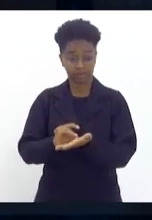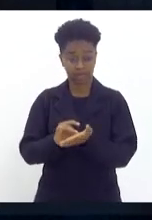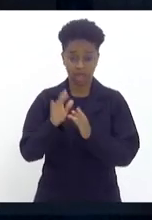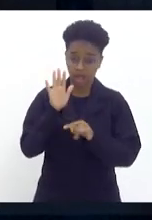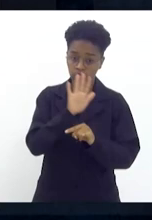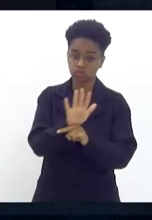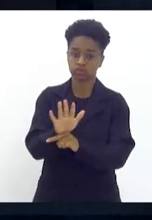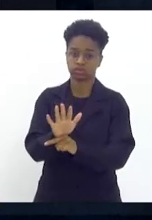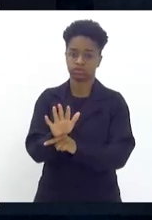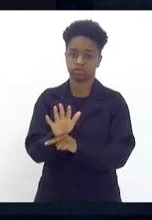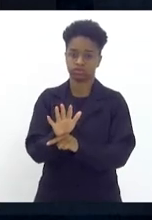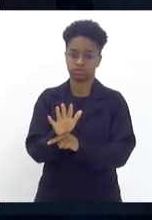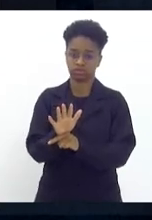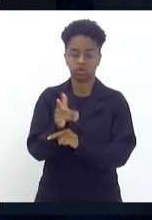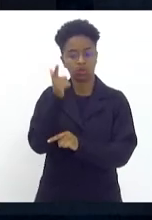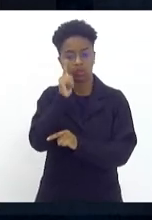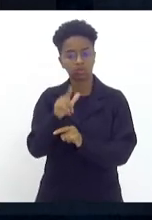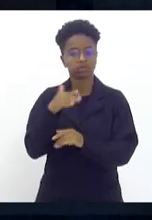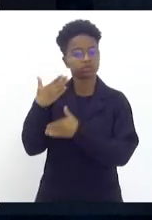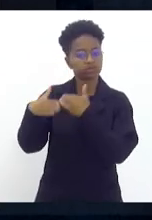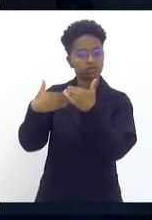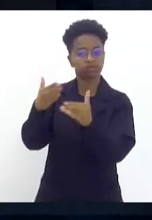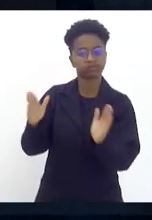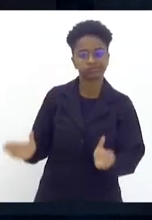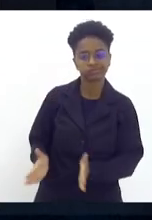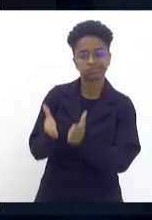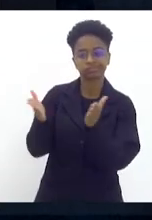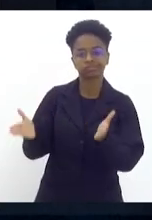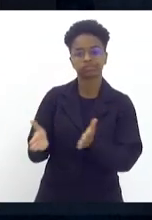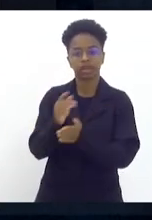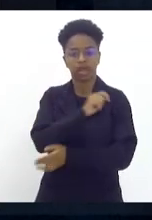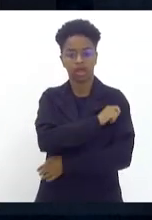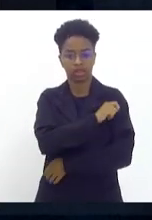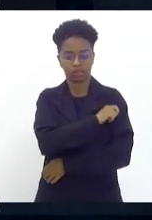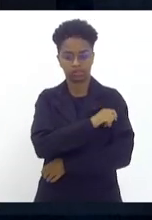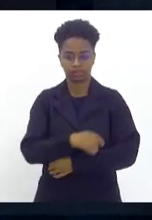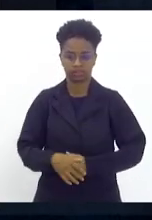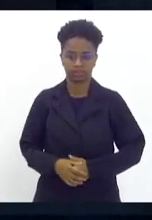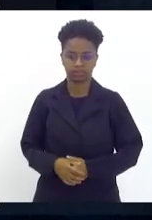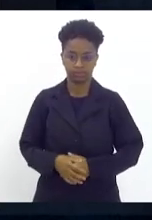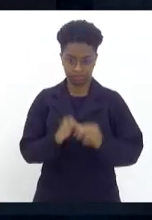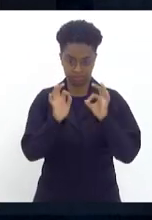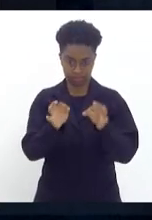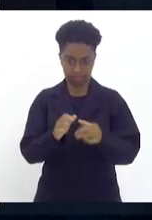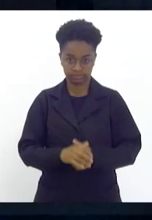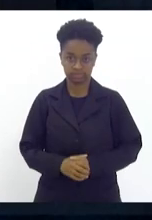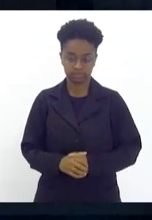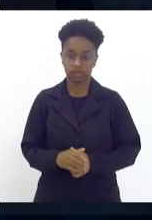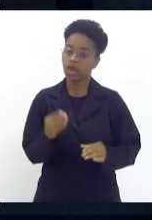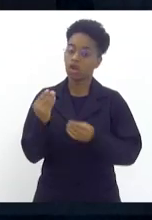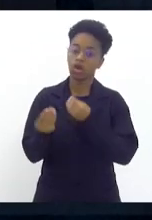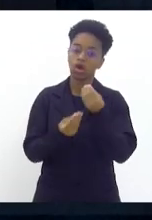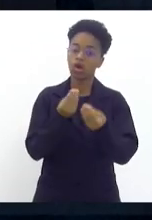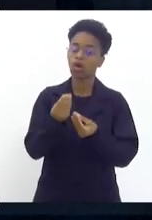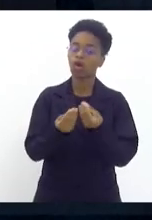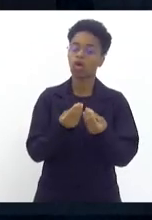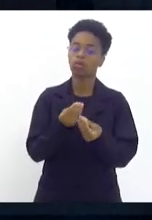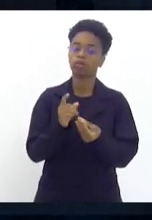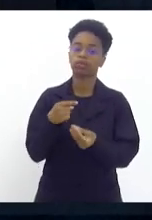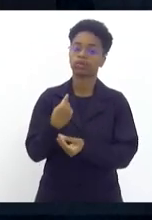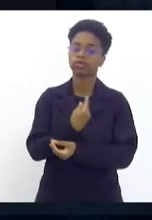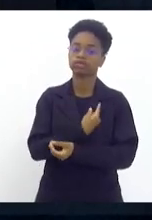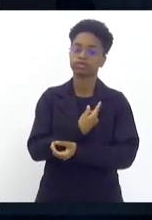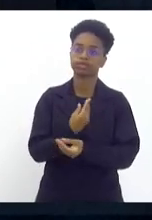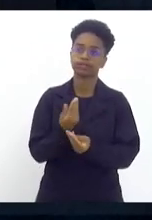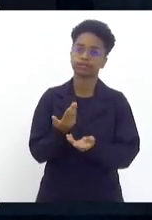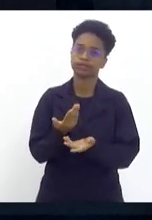ajudar, desenvolver esse aluno. Tá certo? E como é que a gente pode...